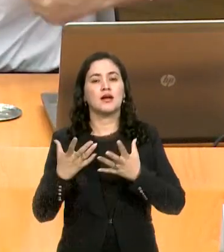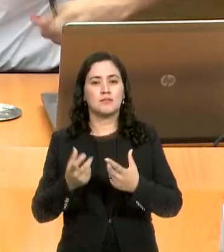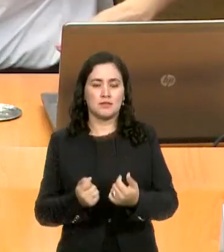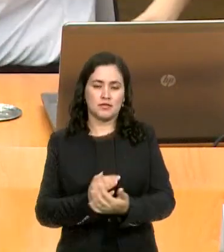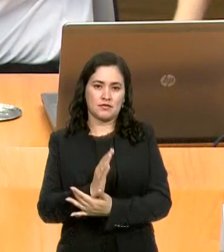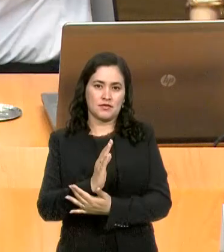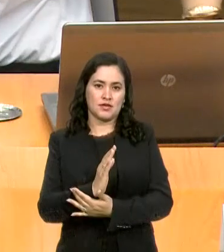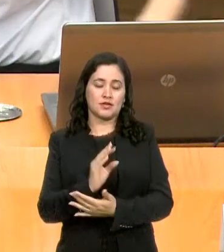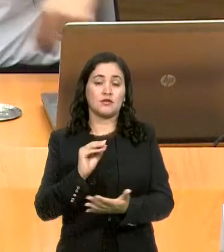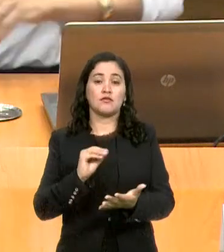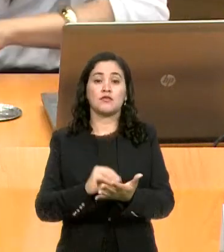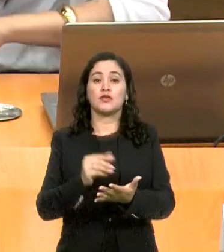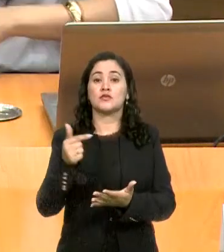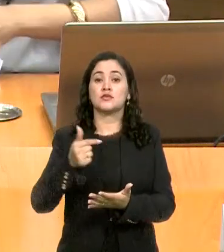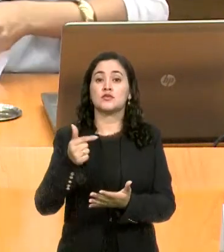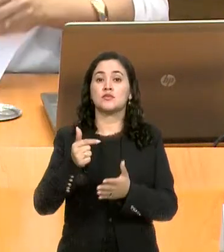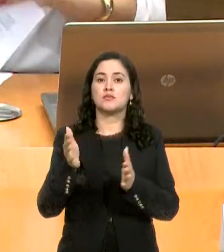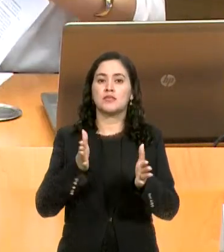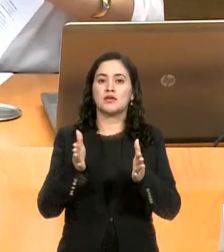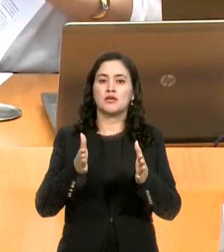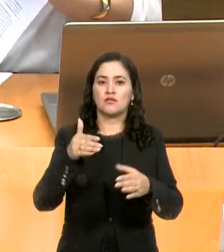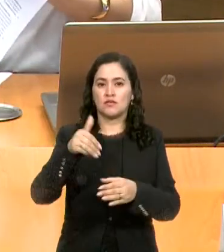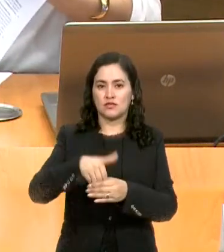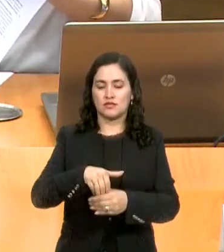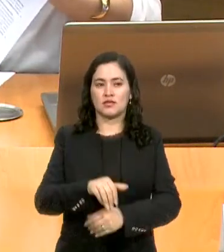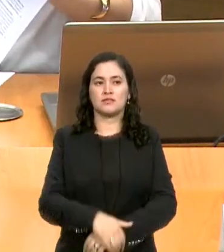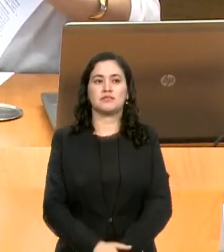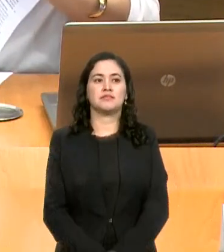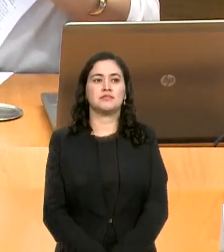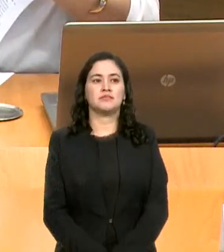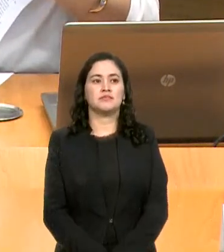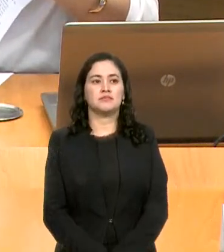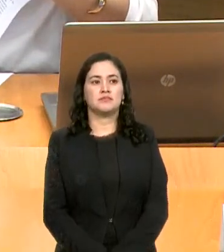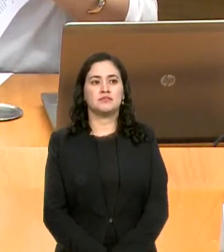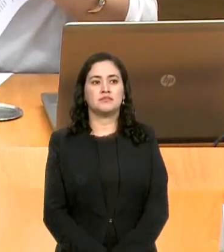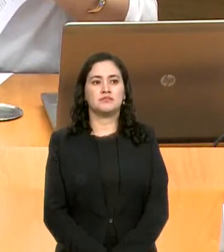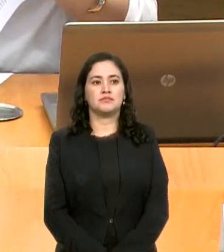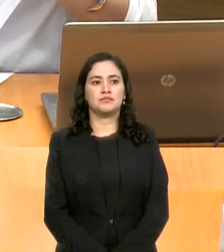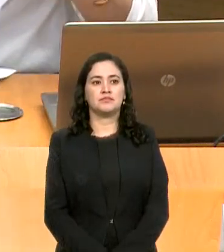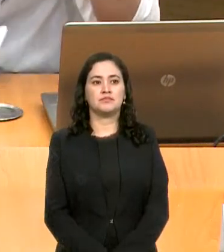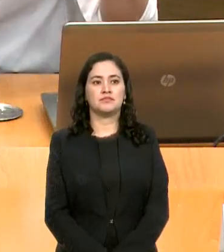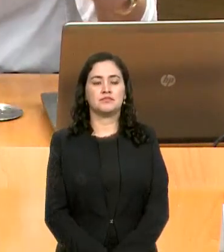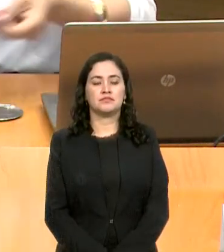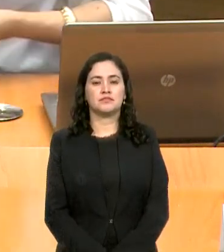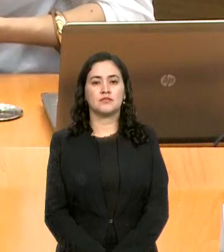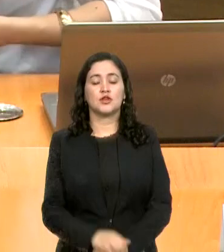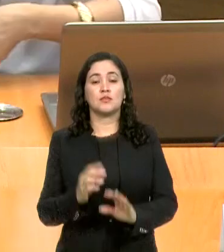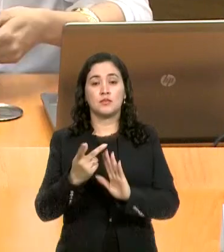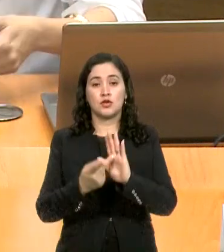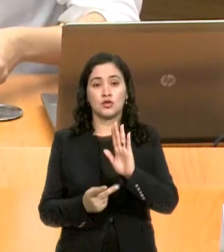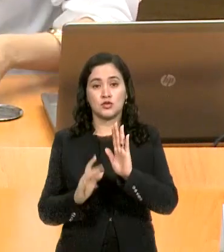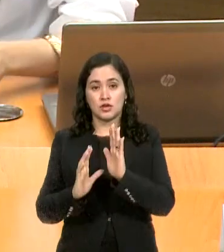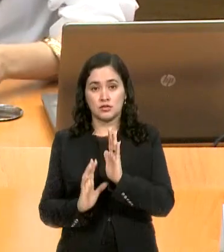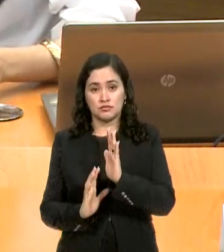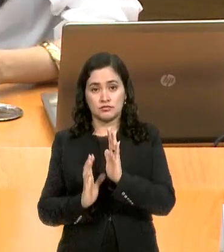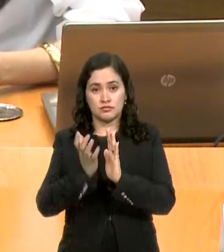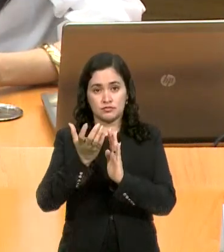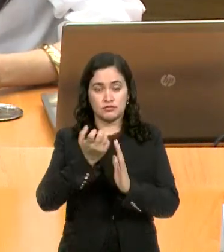Vai a segundo turno. Projeto de resolução legislativa